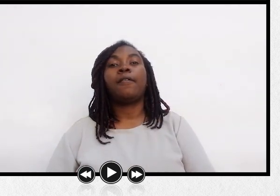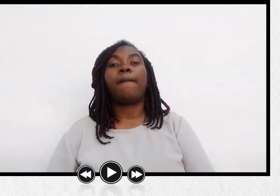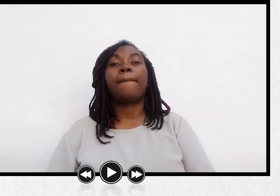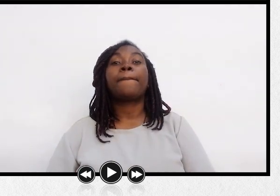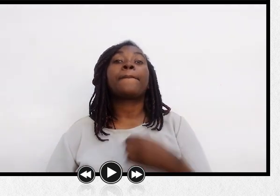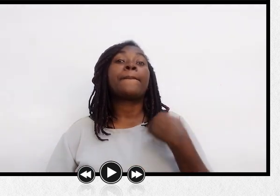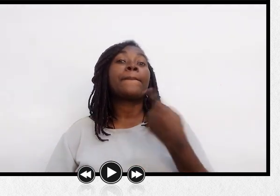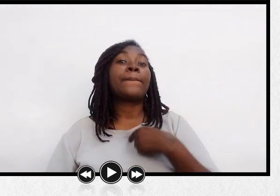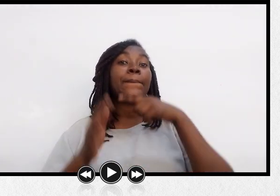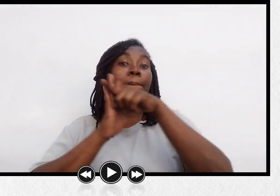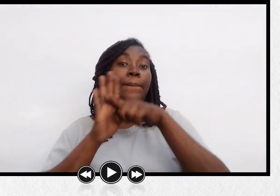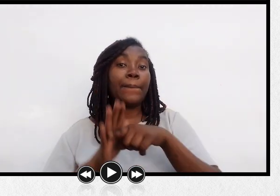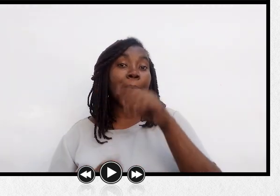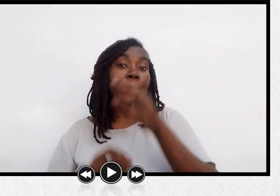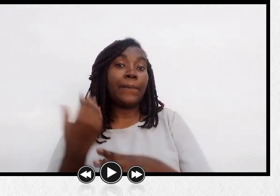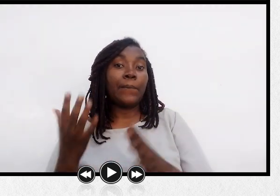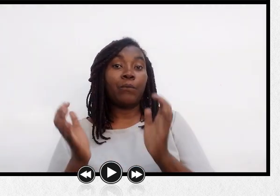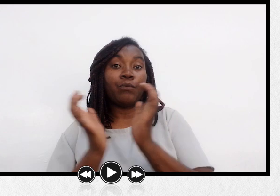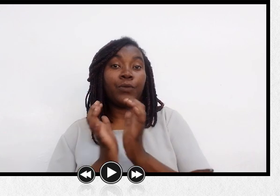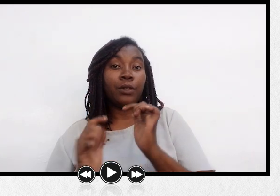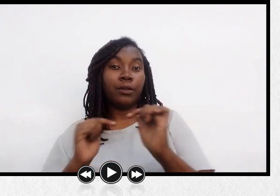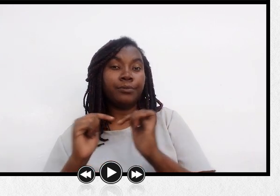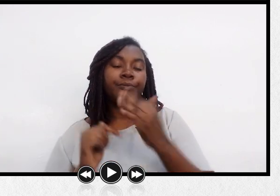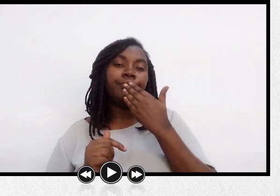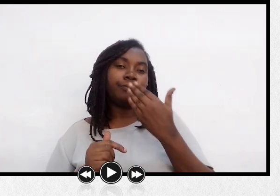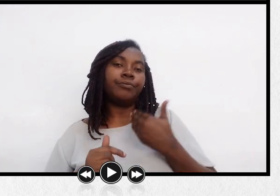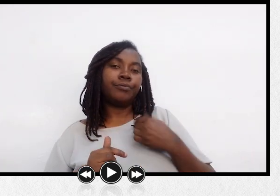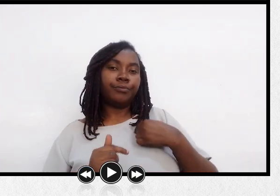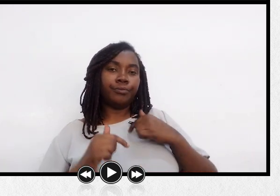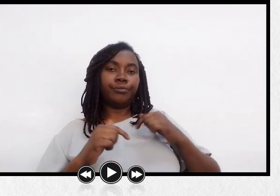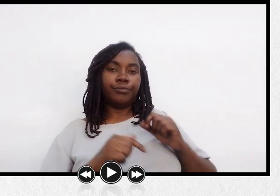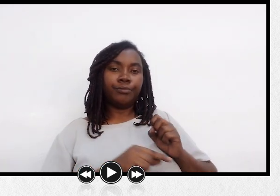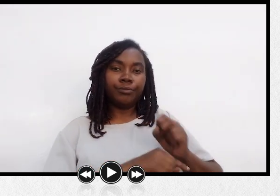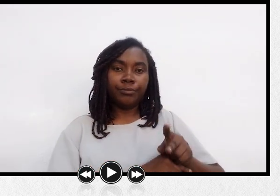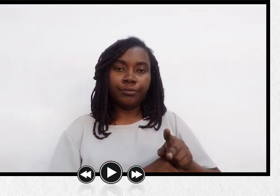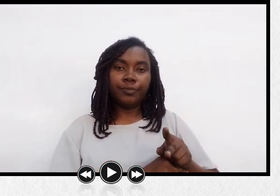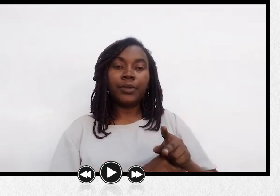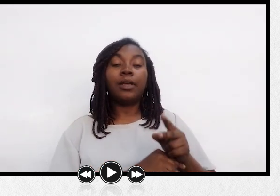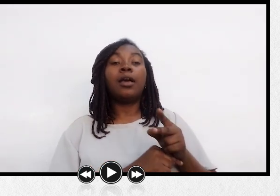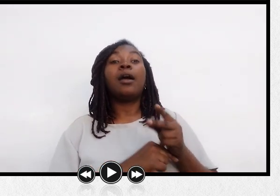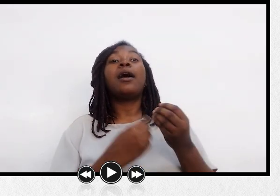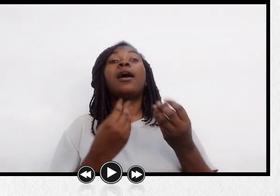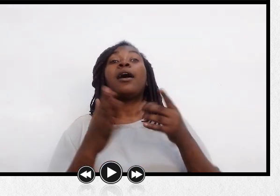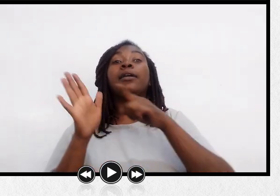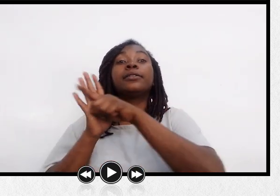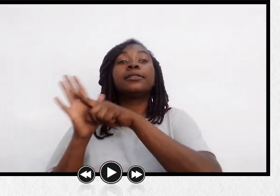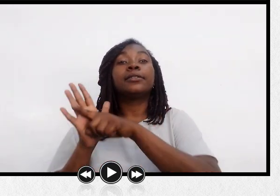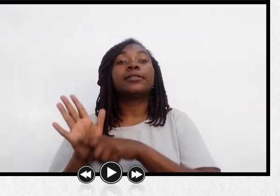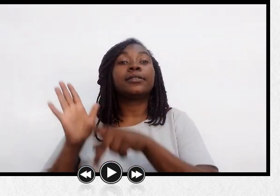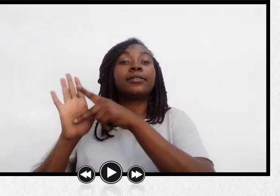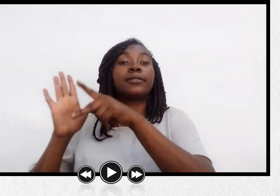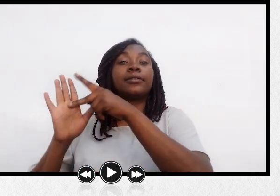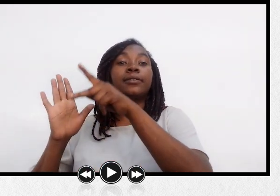estamos analisando, criamos um grupo de trabalho, foi solicitado que eu participasse, para analisar um projeto